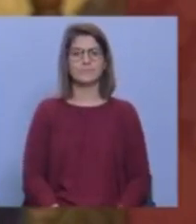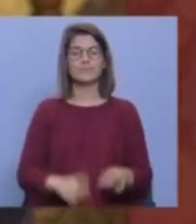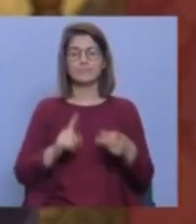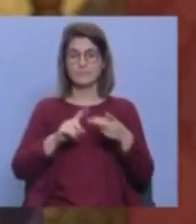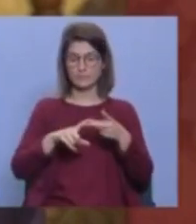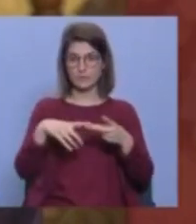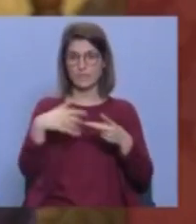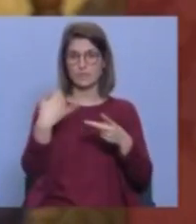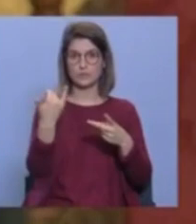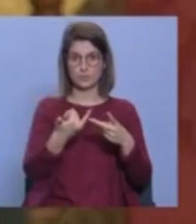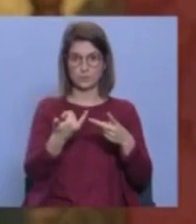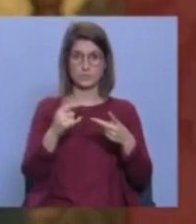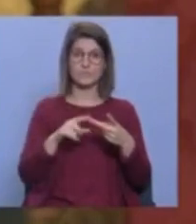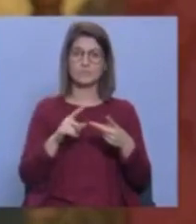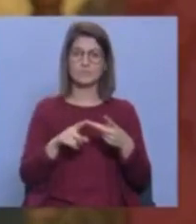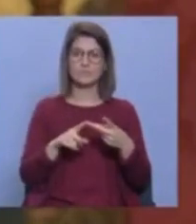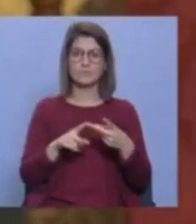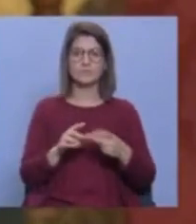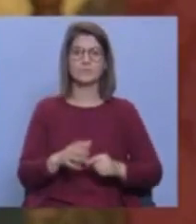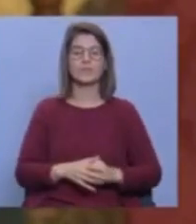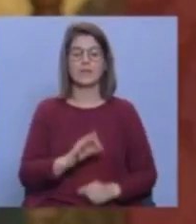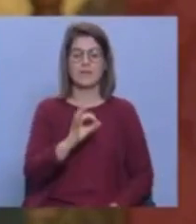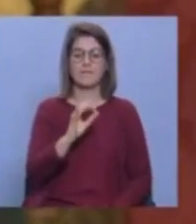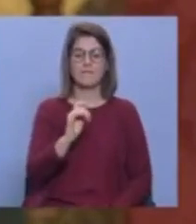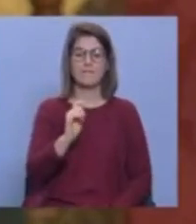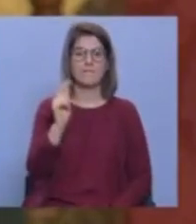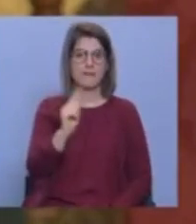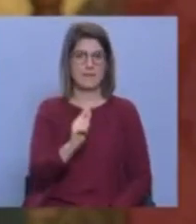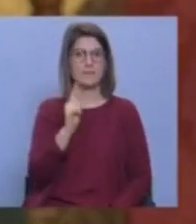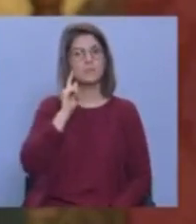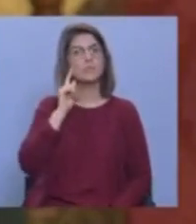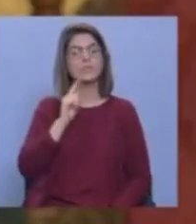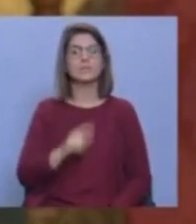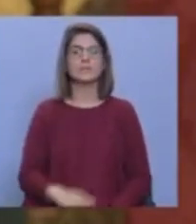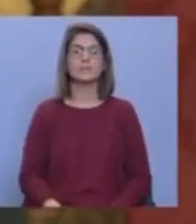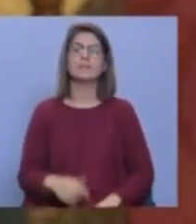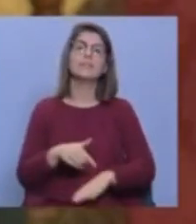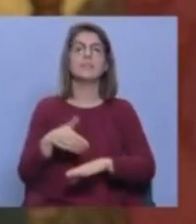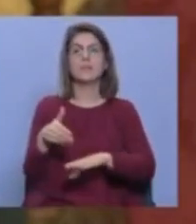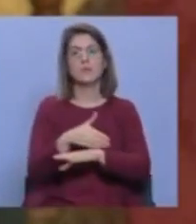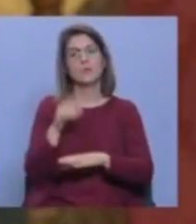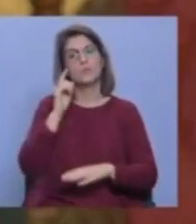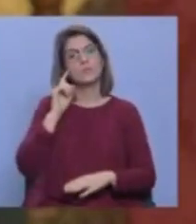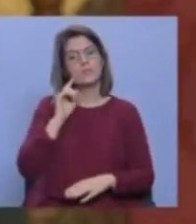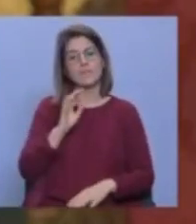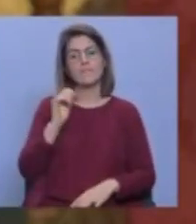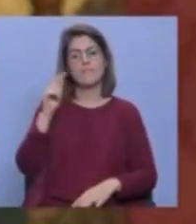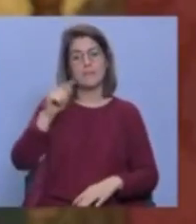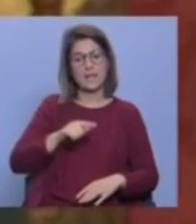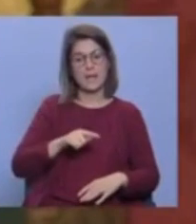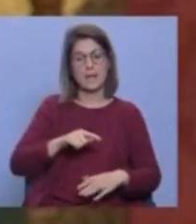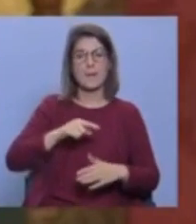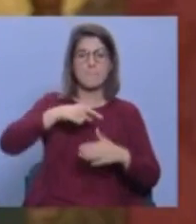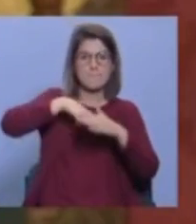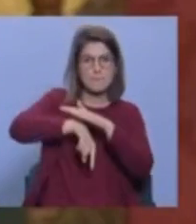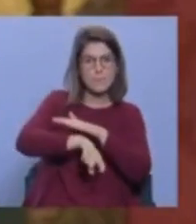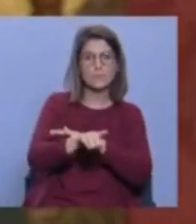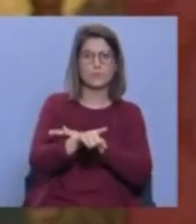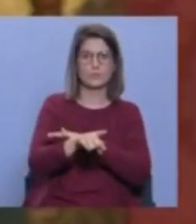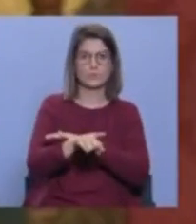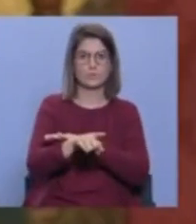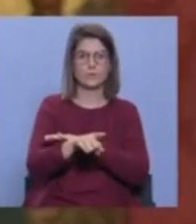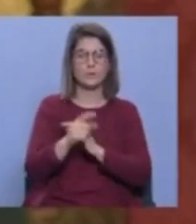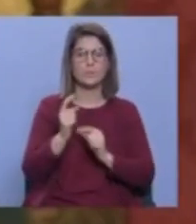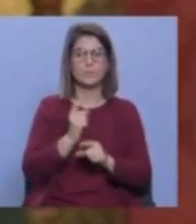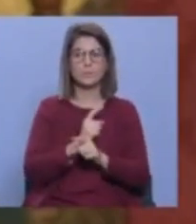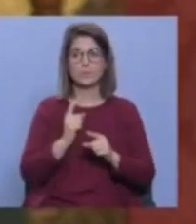Segunda ideia, a importância da fé. É um tempo para nós aprofundarmos a fé e vermos como a fé